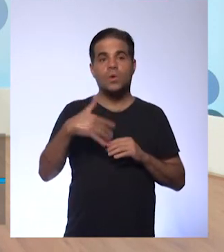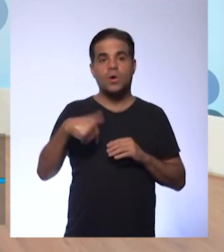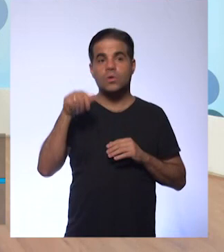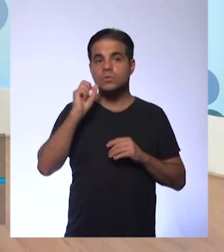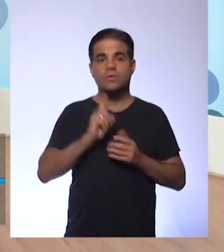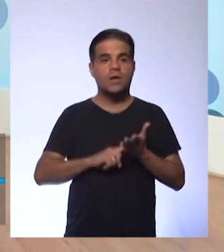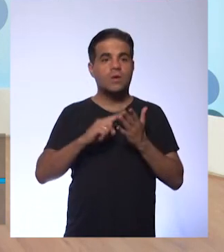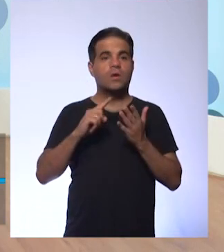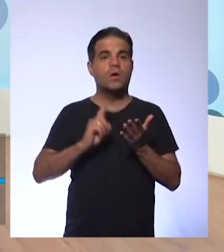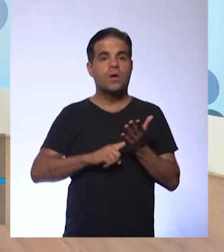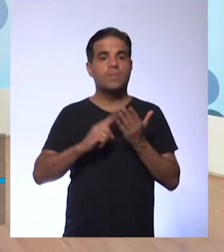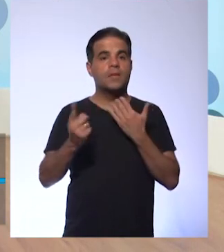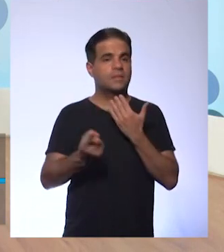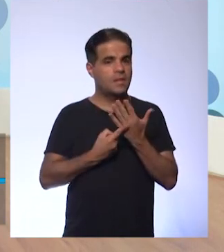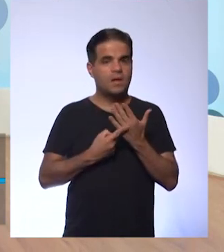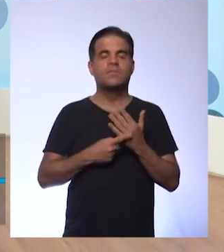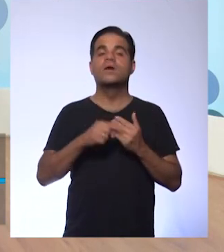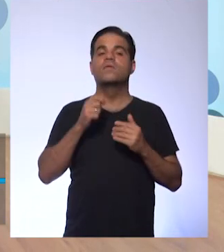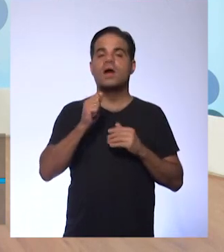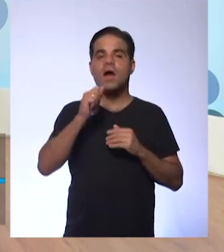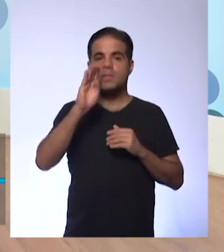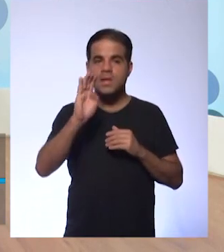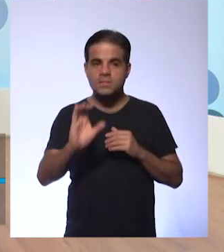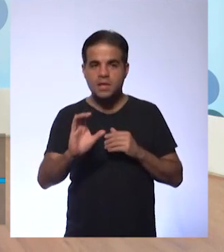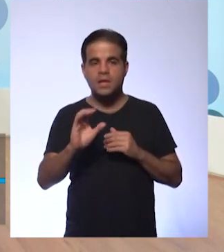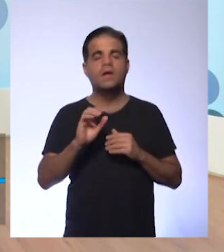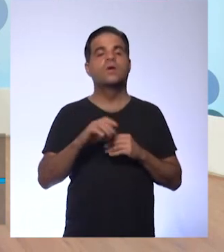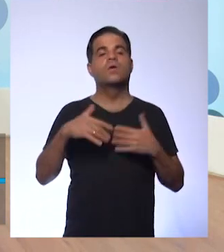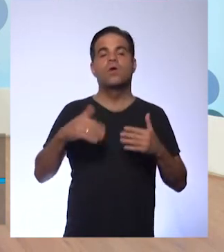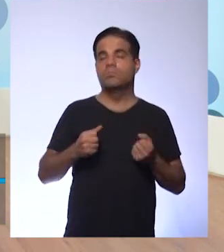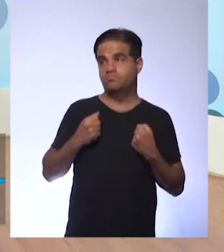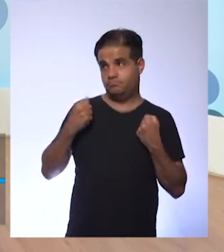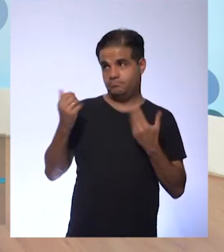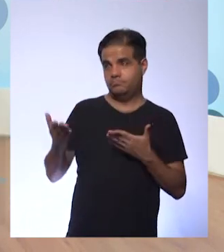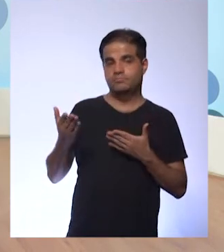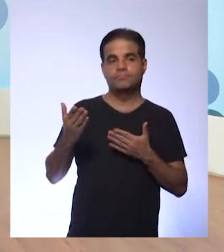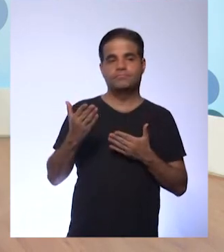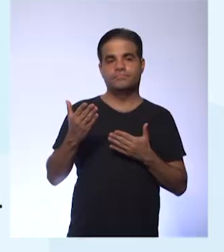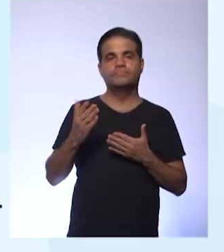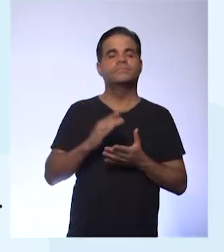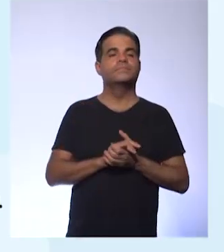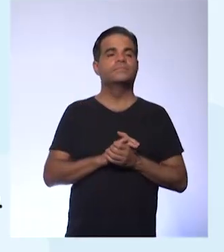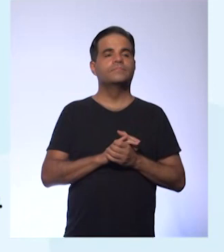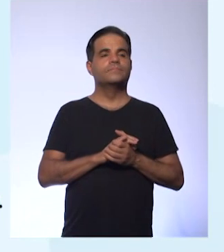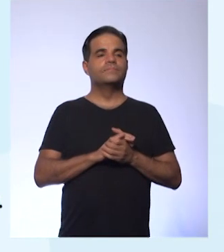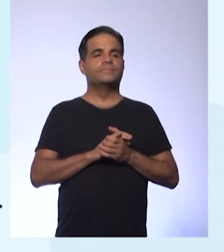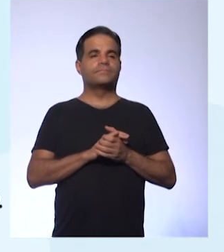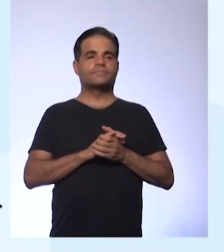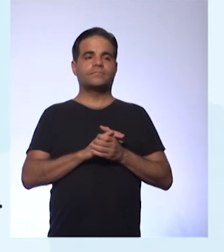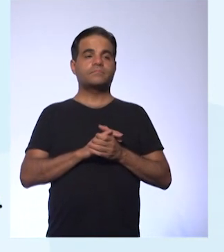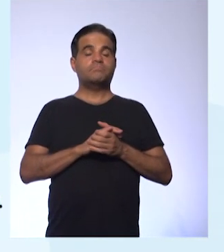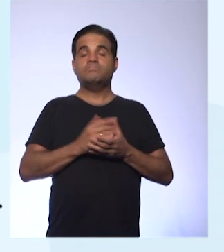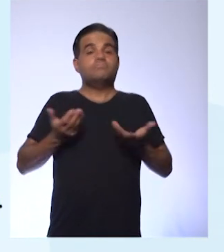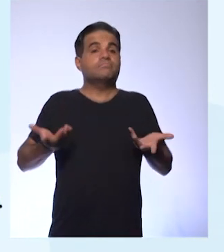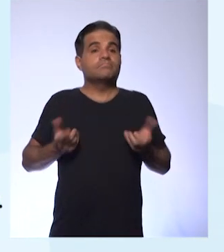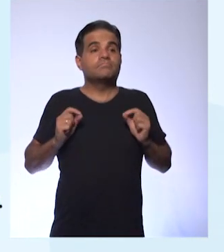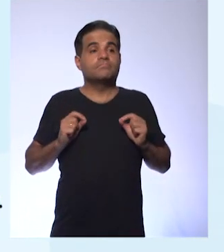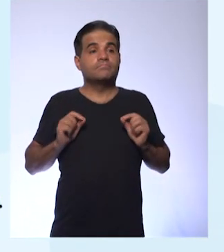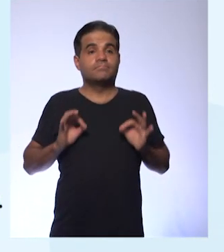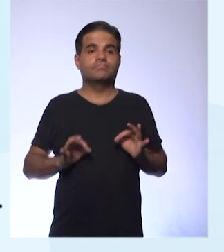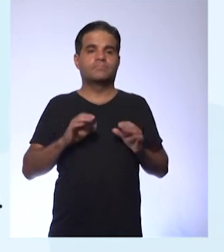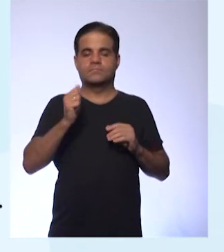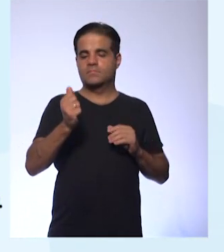metáfora. Eles foram em A, B e C. Galera, na tela. Vou colocar aí agora. Tchan, tchan, tchan, tchan, tchan, tchan. O que que é?